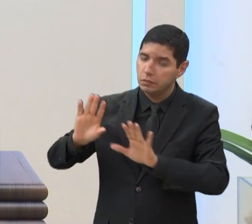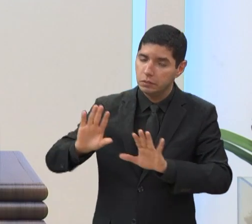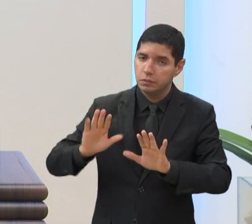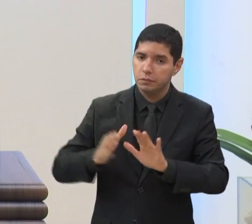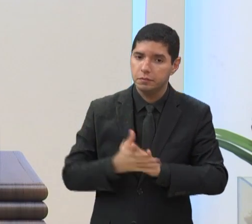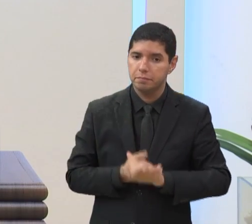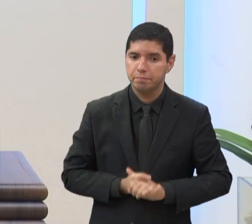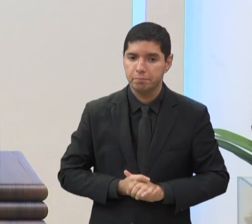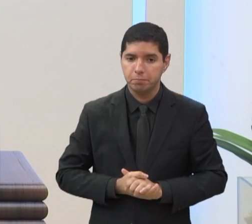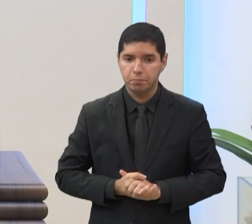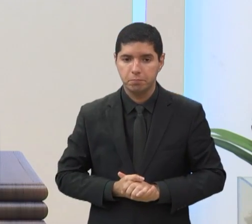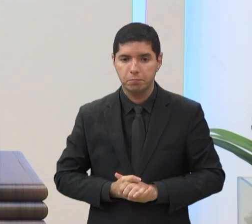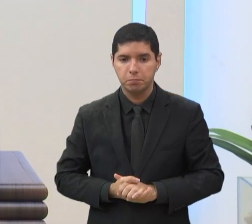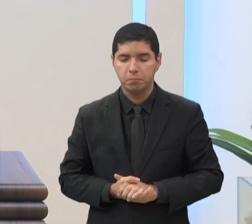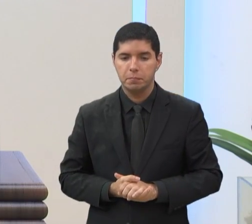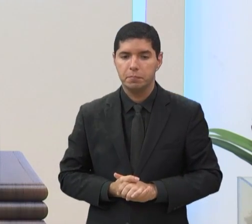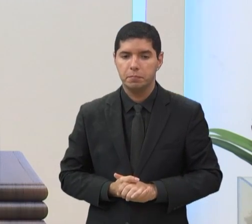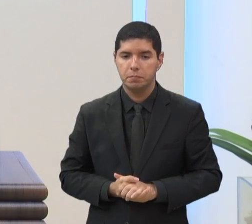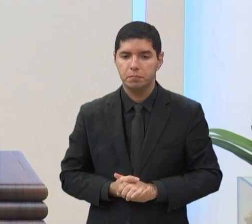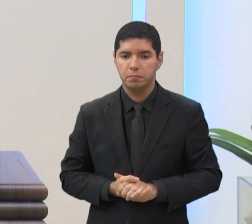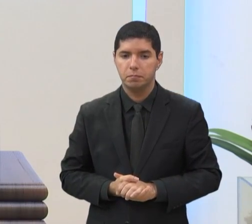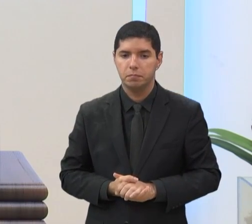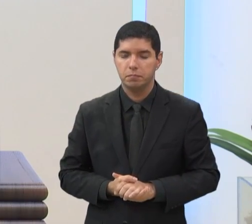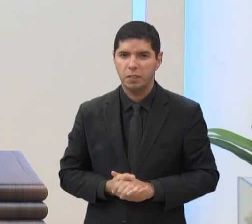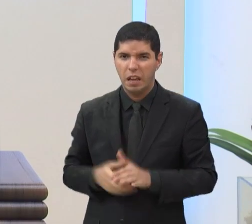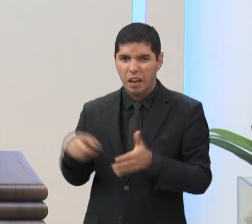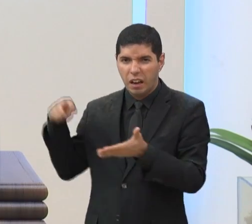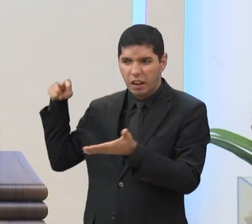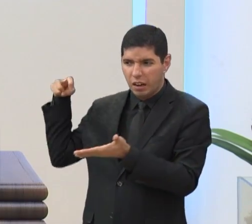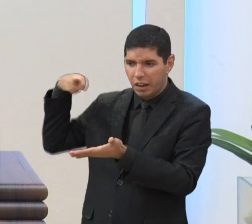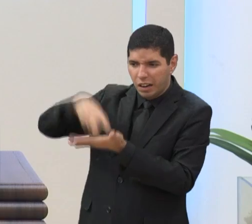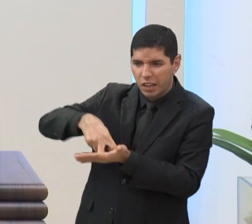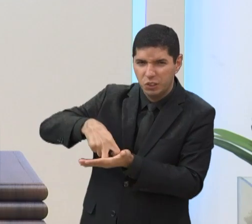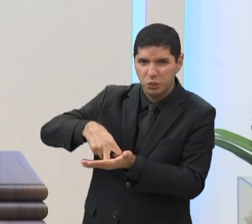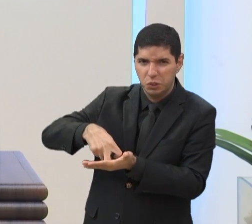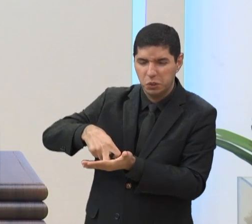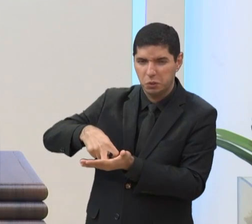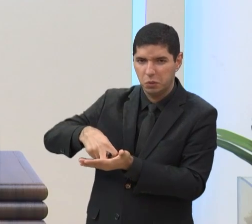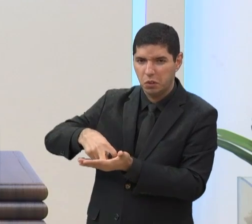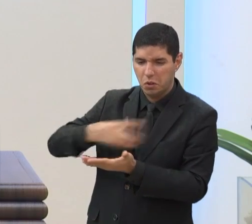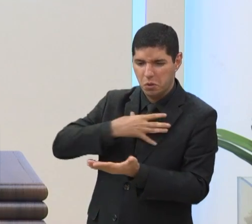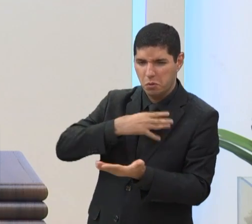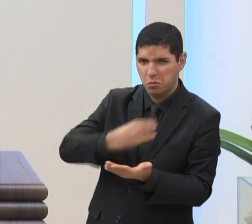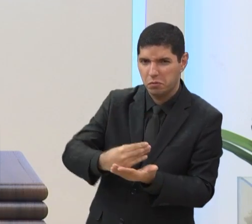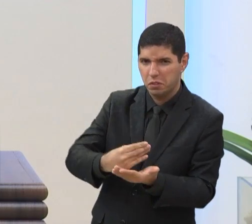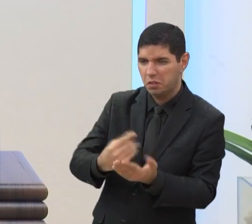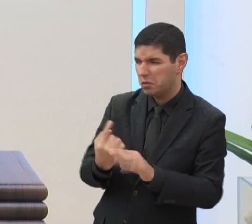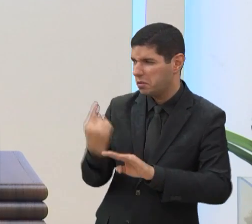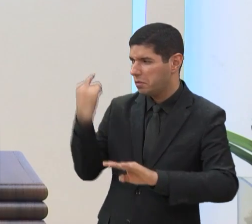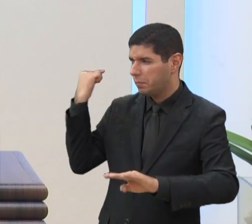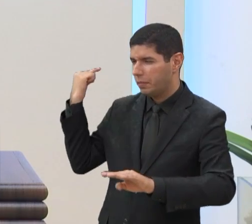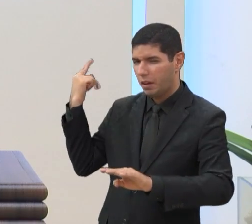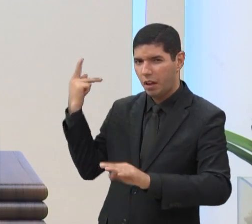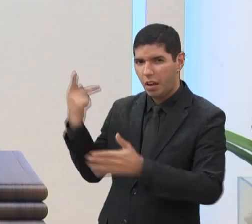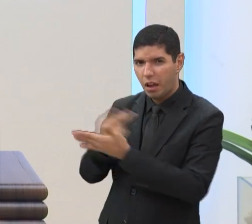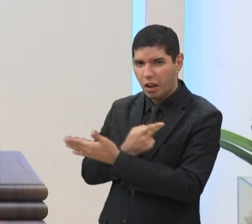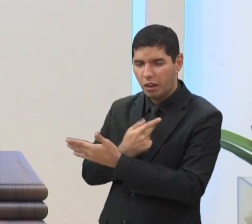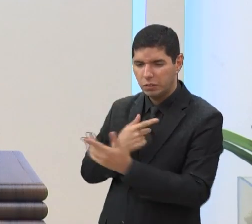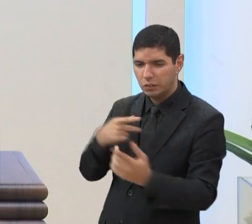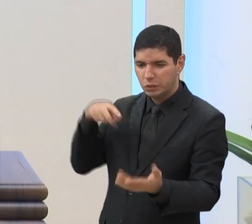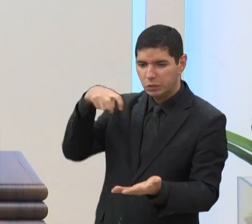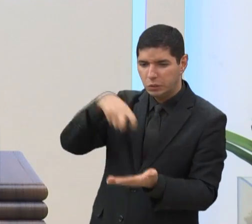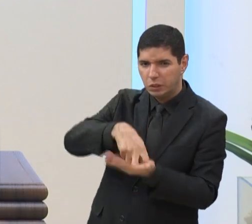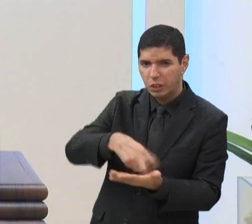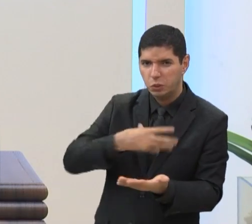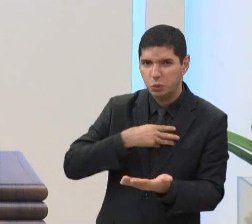de pecado de outros, mas não um castigo por causa do erro de outra pessoa. Mas eles